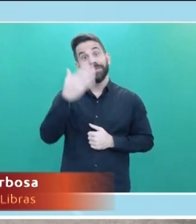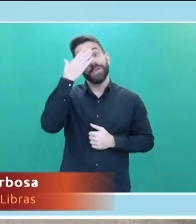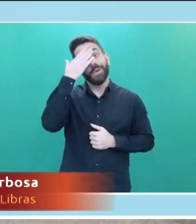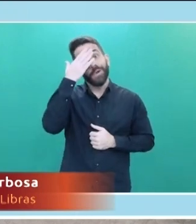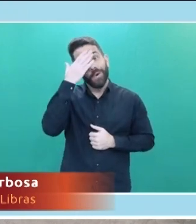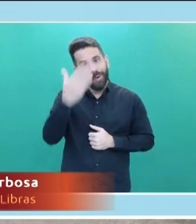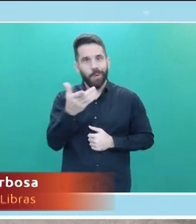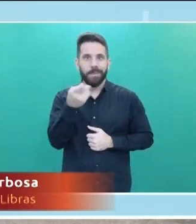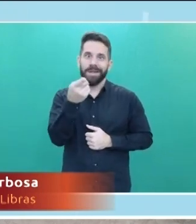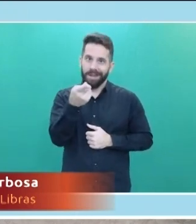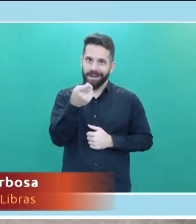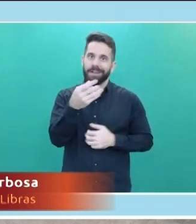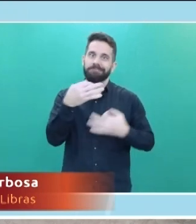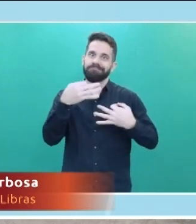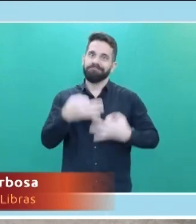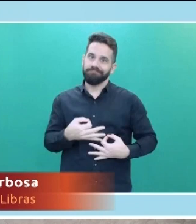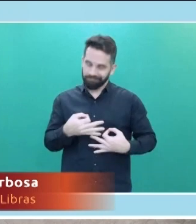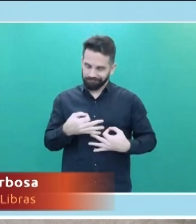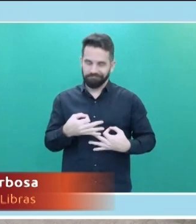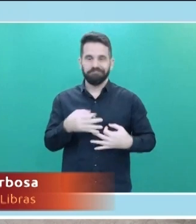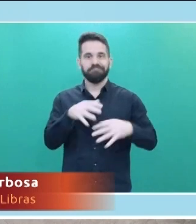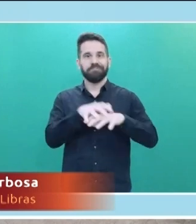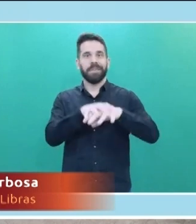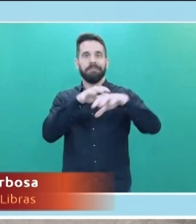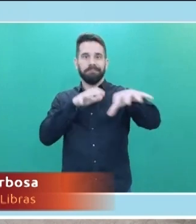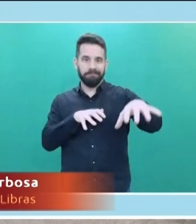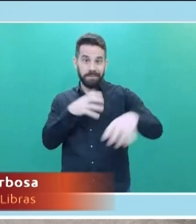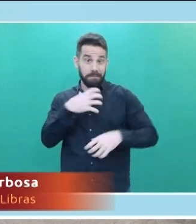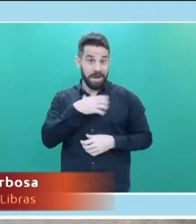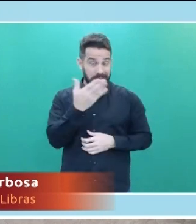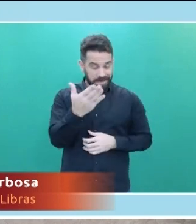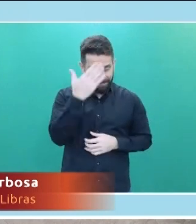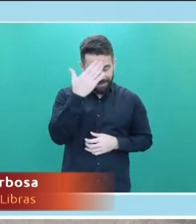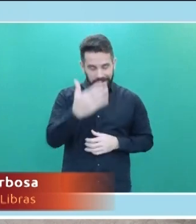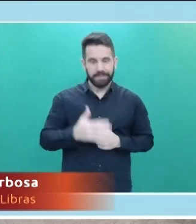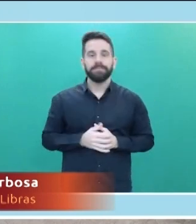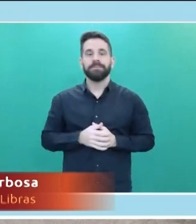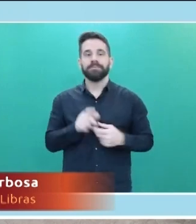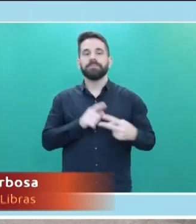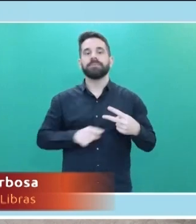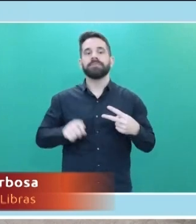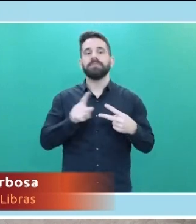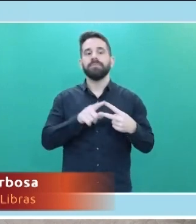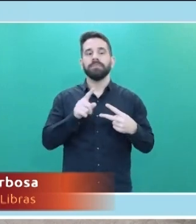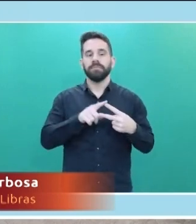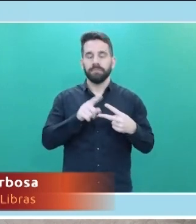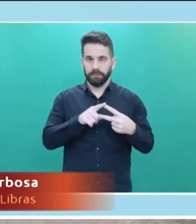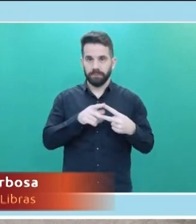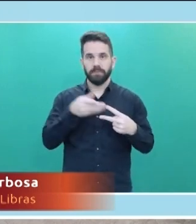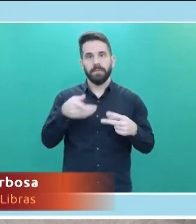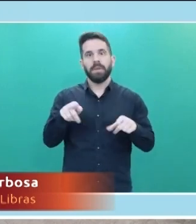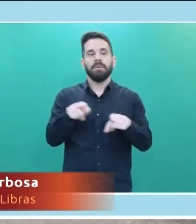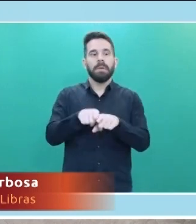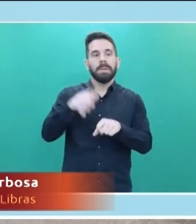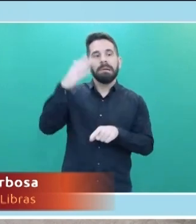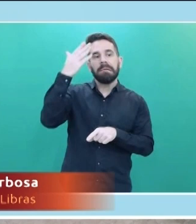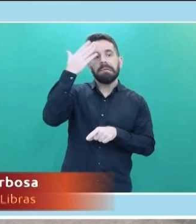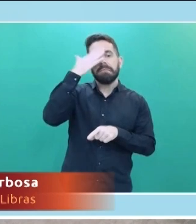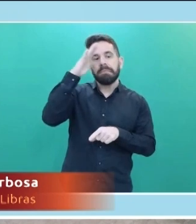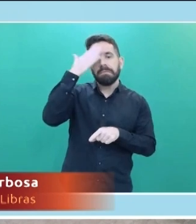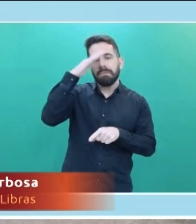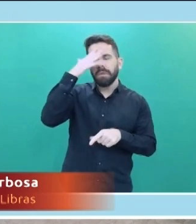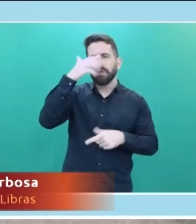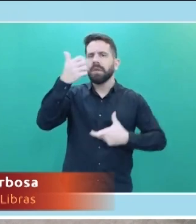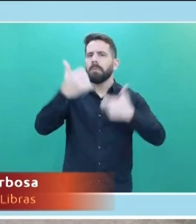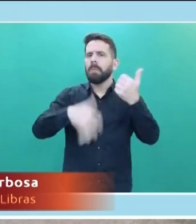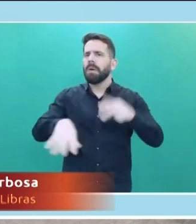direto da Bahia. Nosso outro entrevistado, que também vai nos ajudar a entender melhor todas essas questões, é o Matheus